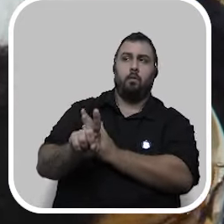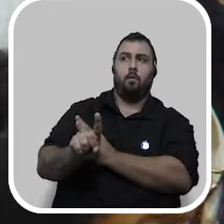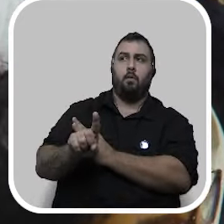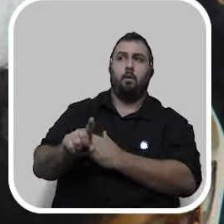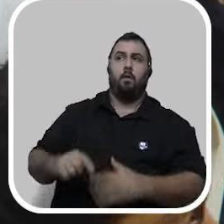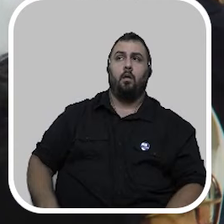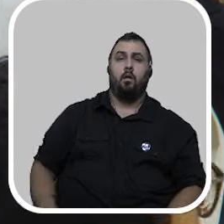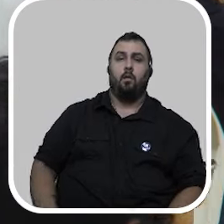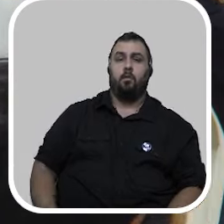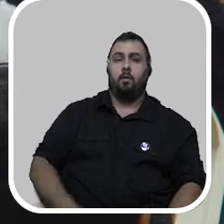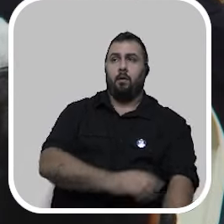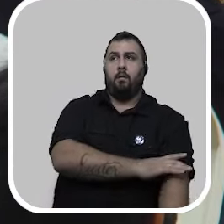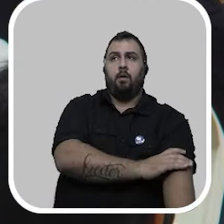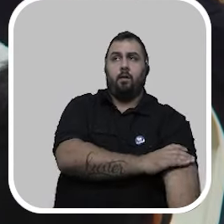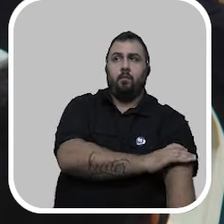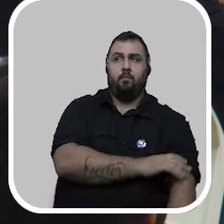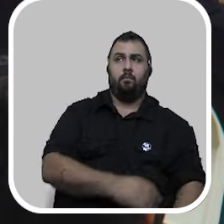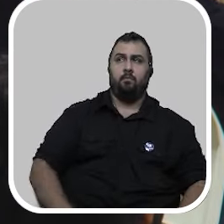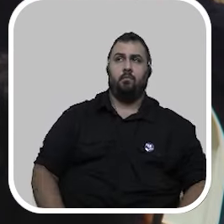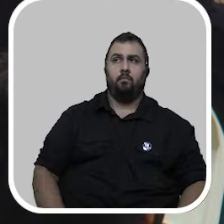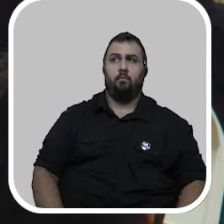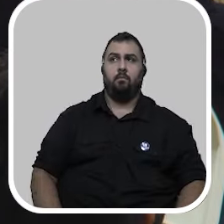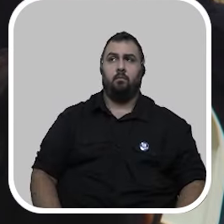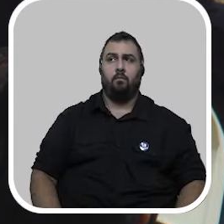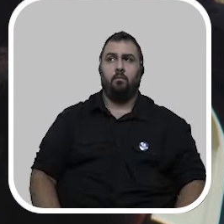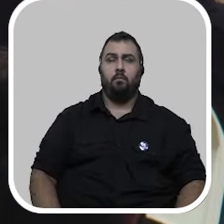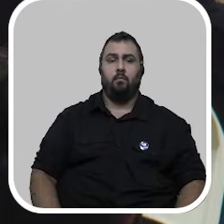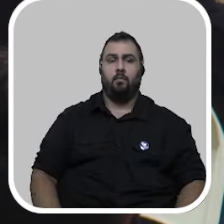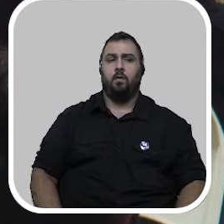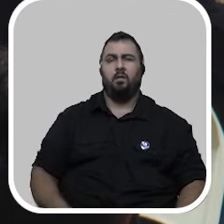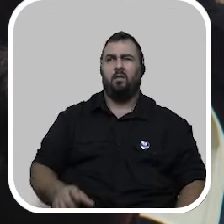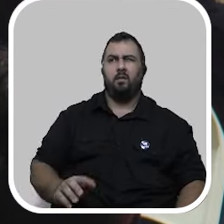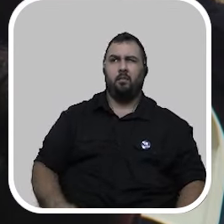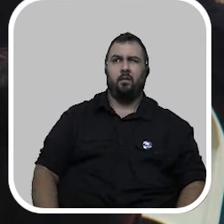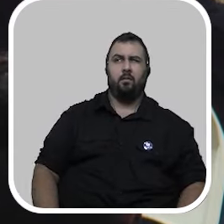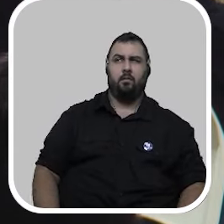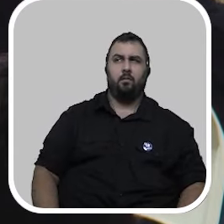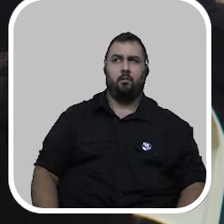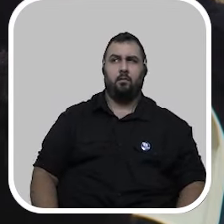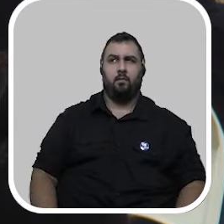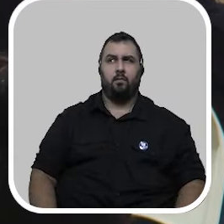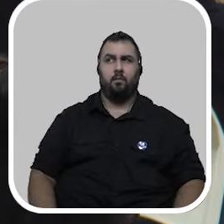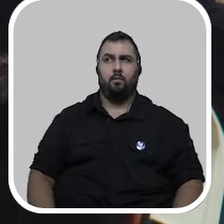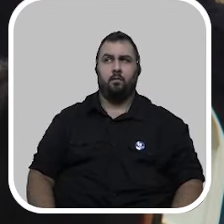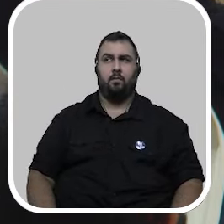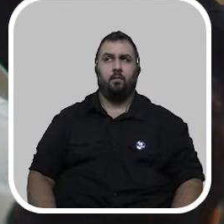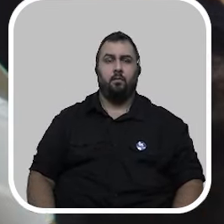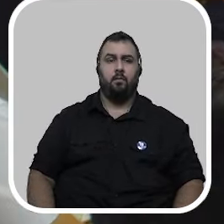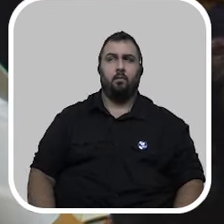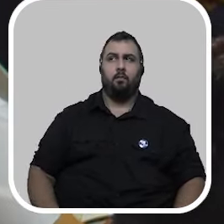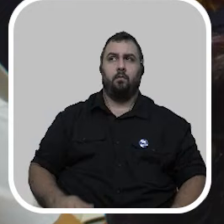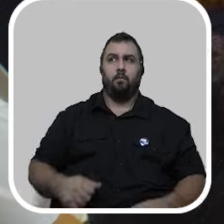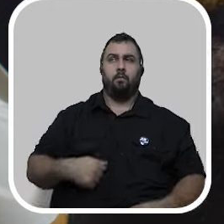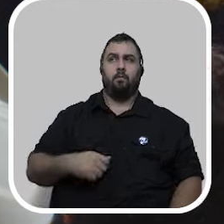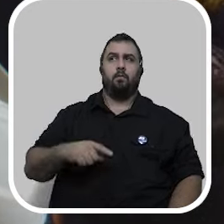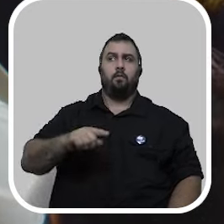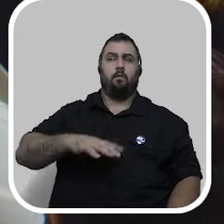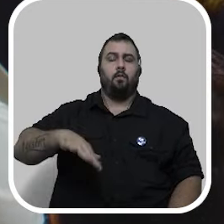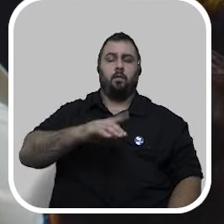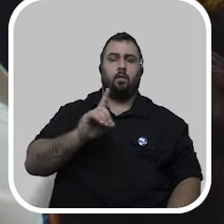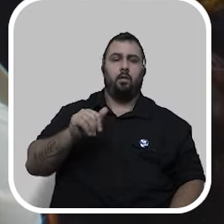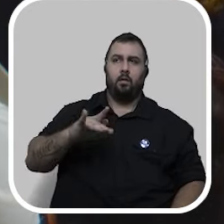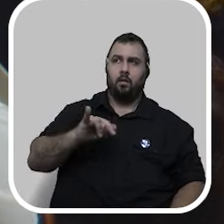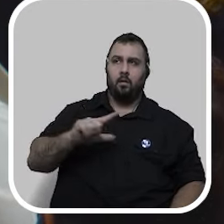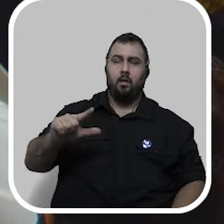pode ser pode ser pode ser a primeira pergunta me fala o seu nome sua pergunta por favor pario Michel eh sou especialista em dados e hoje eu busco usar